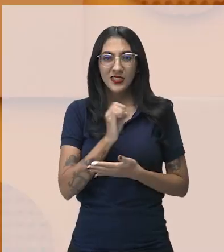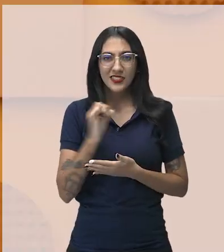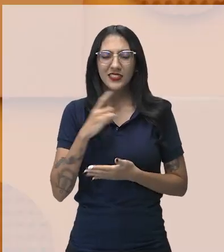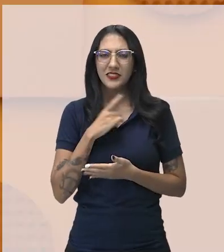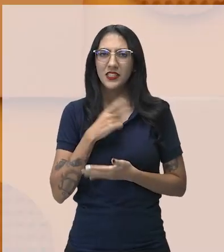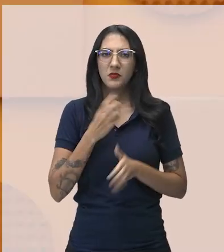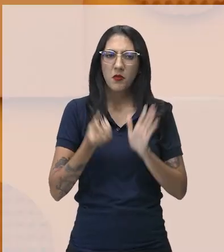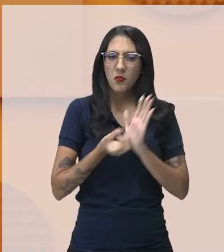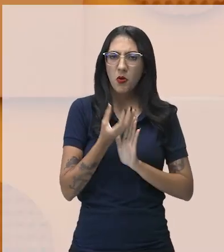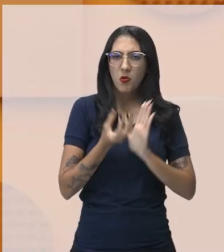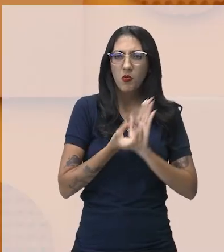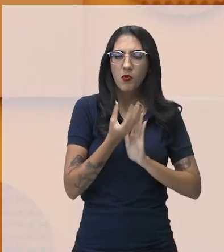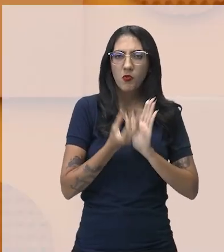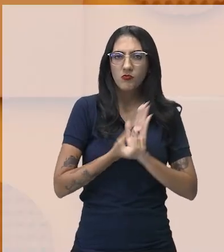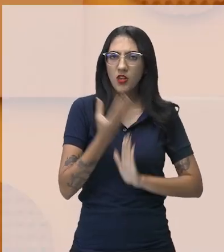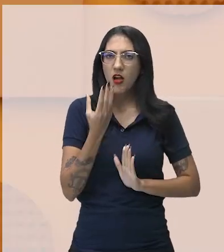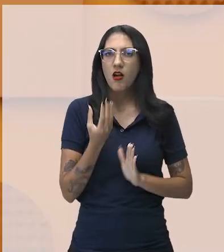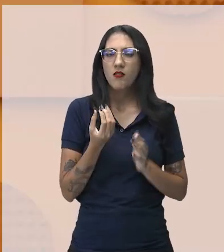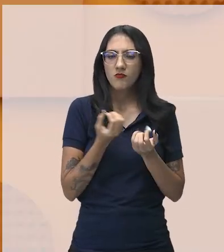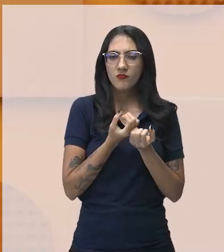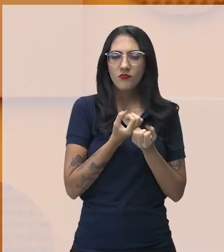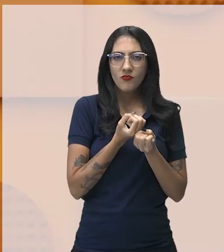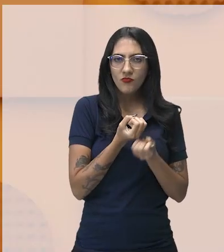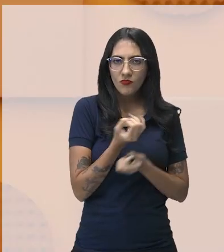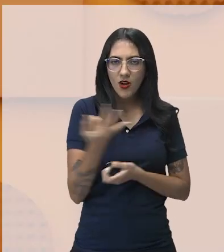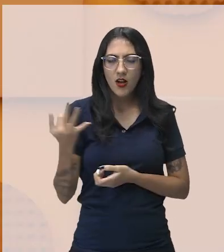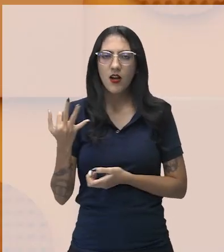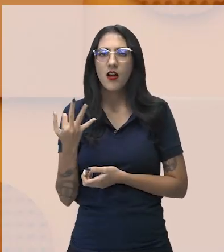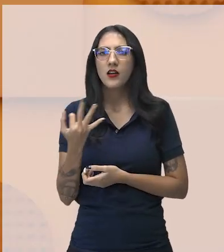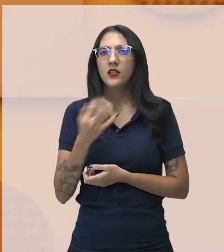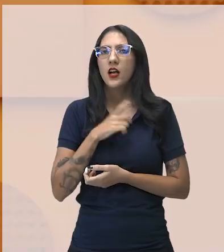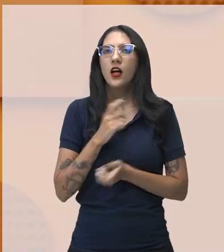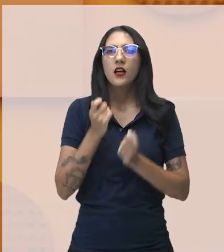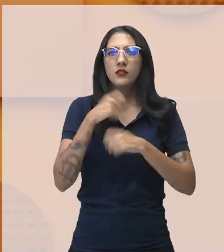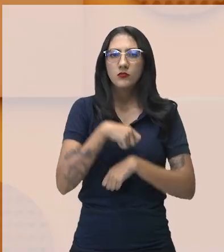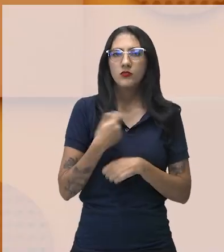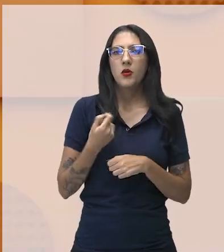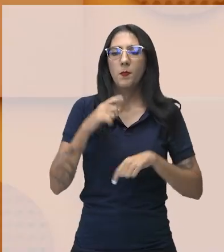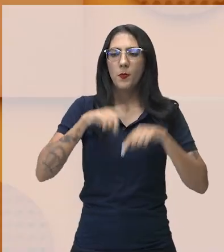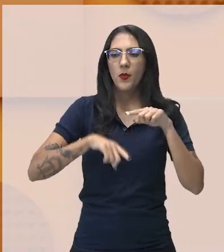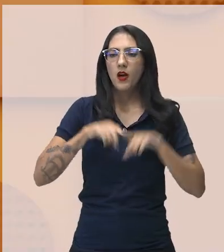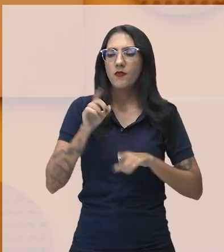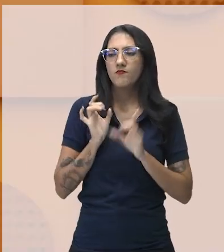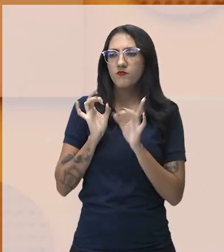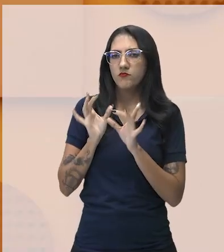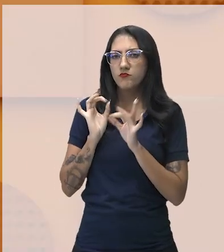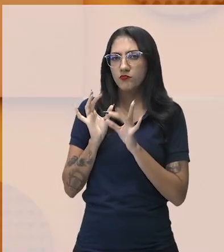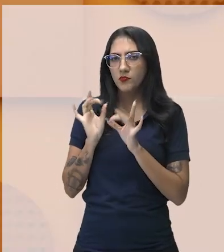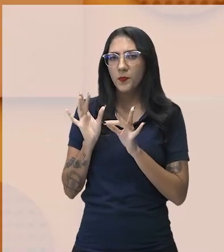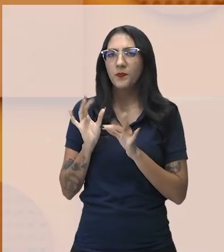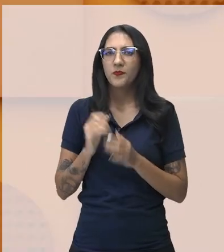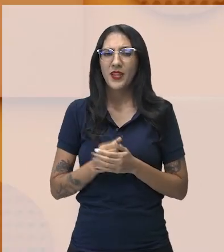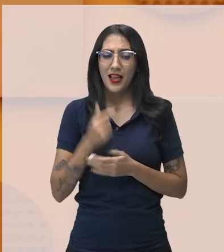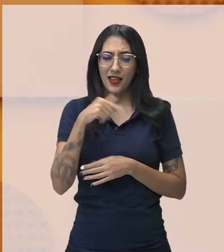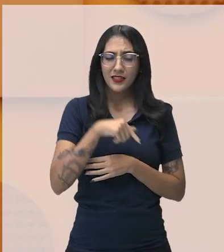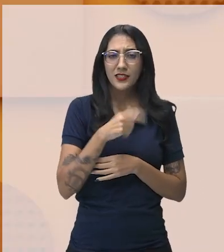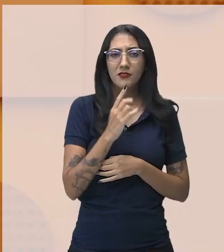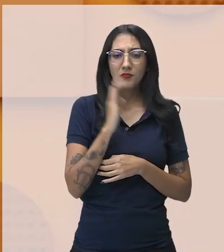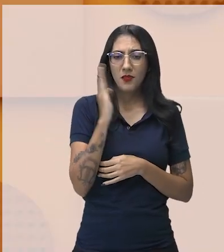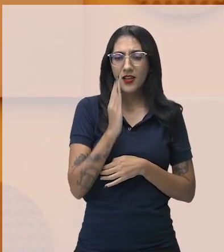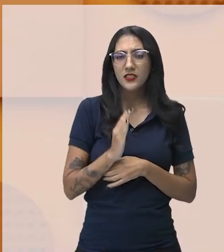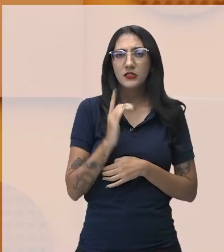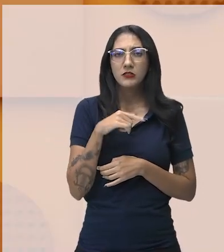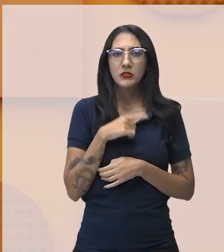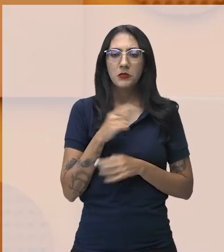grande produção, né, que eu exporto para os países, o nosso país vai ficar com uma pouca quantidade,